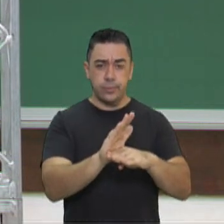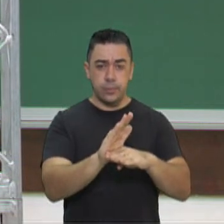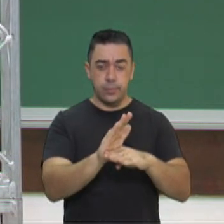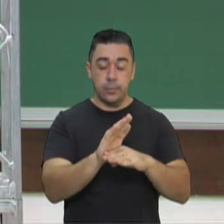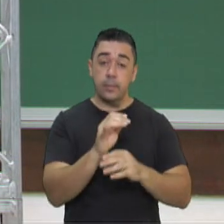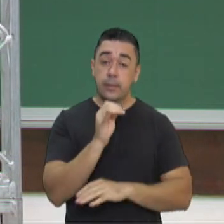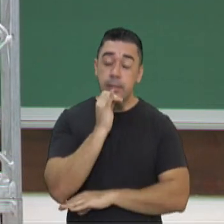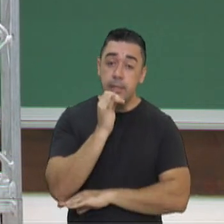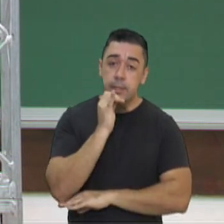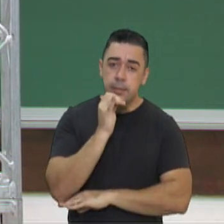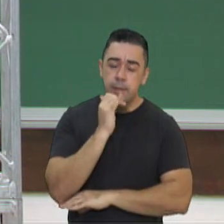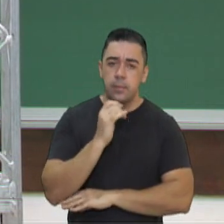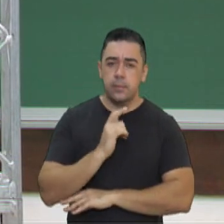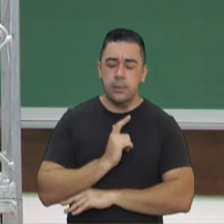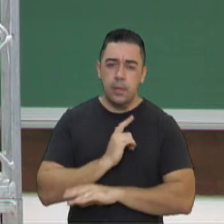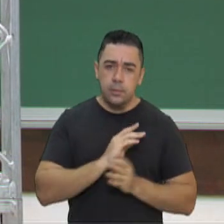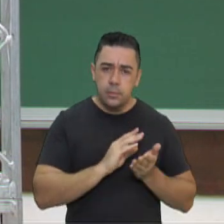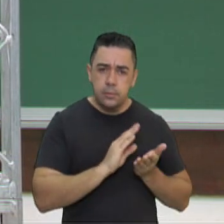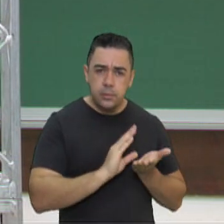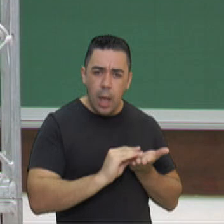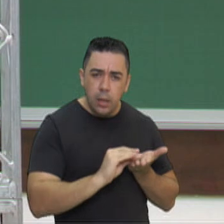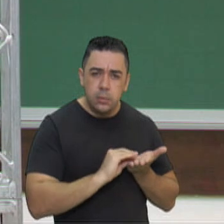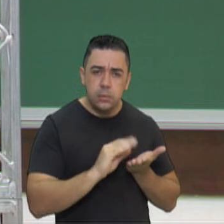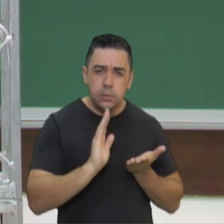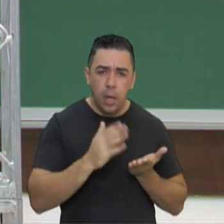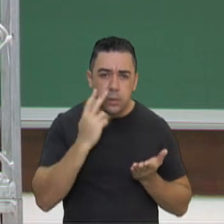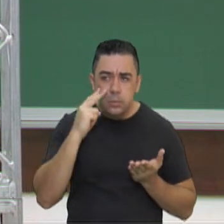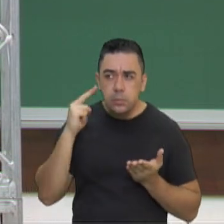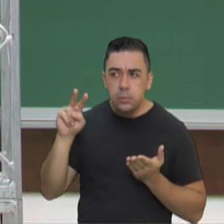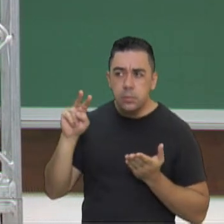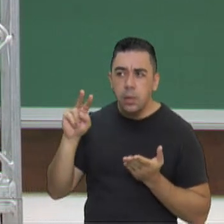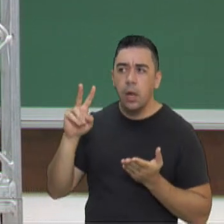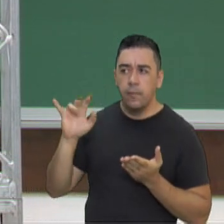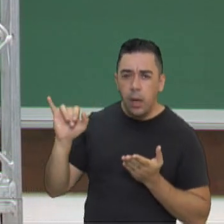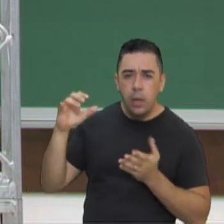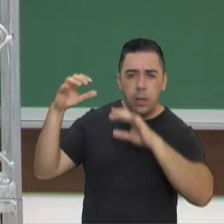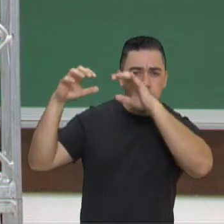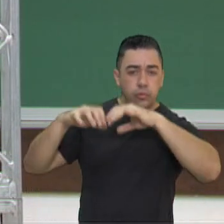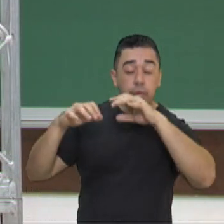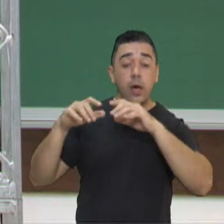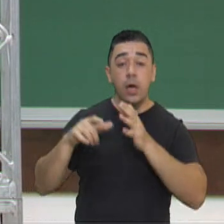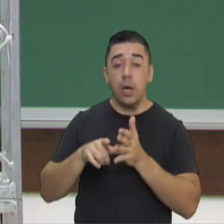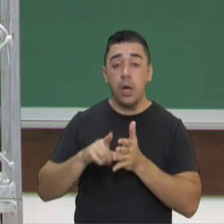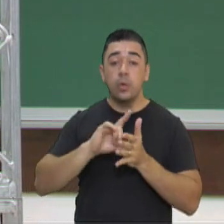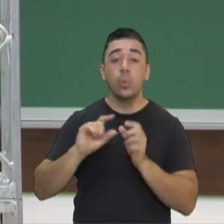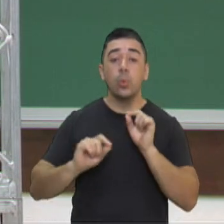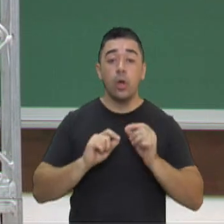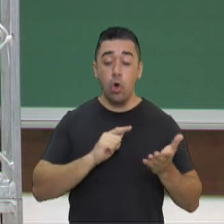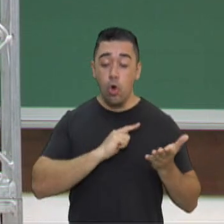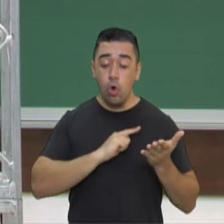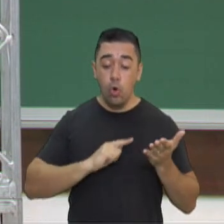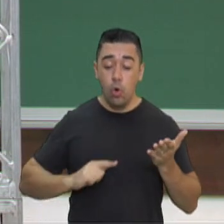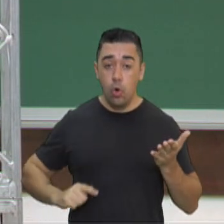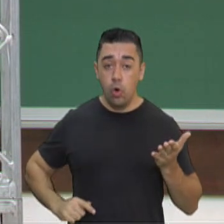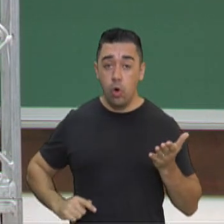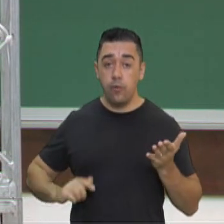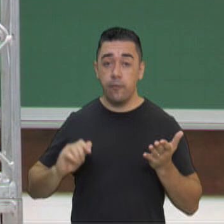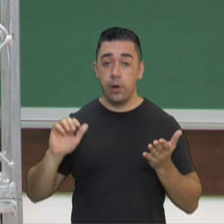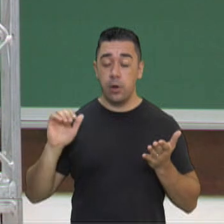Ao receber dados da previsão do tempo, muitas vezes os governantes podem alertar,